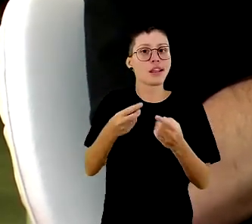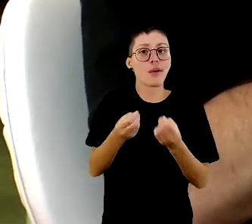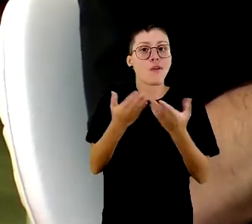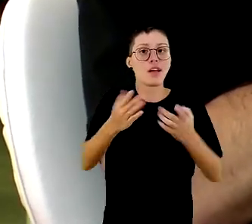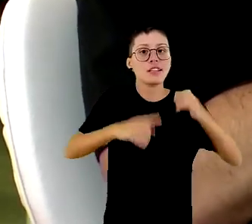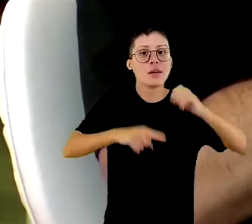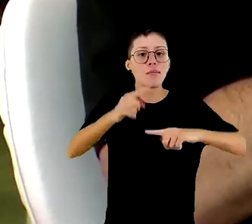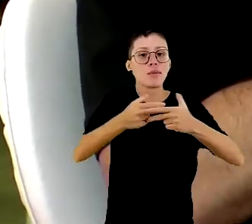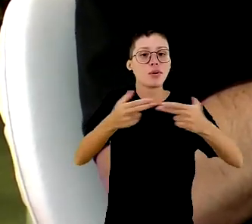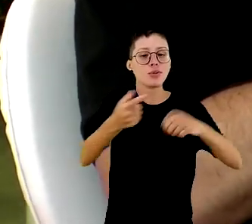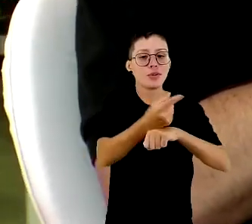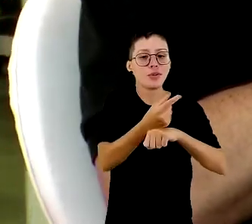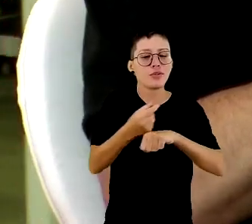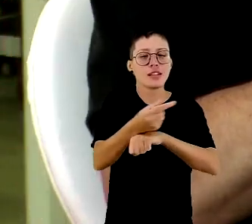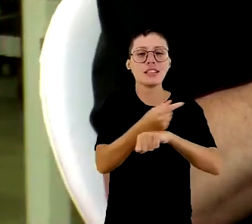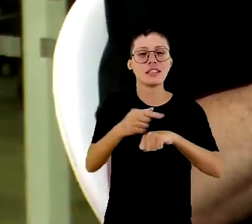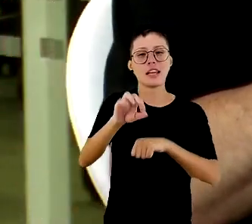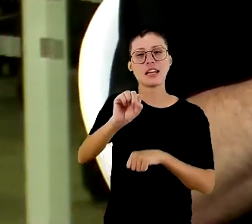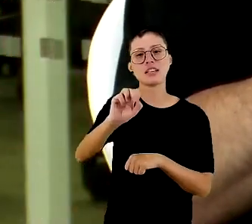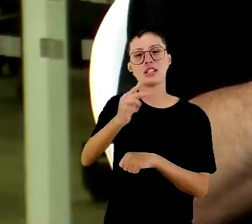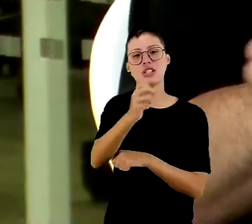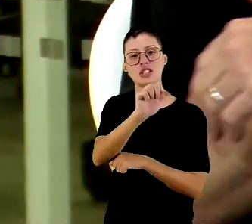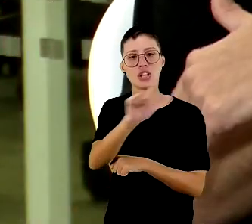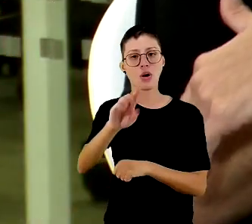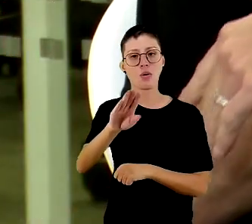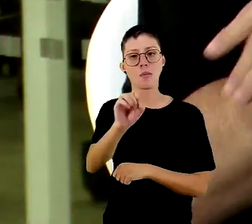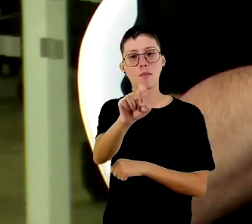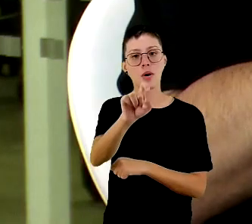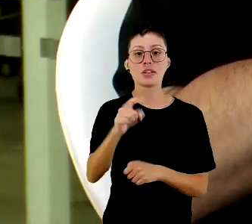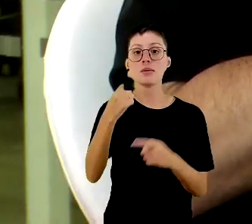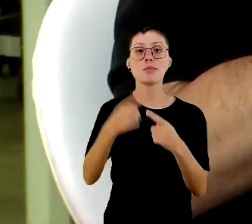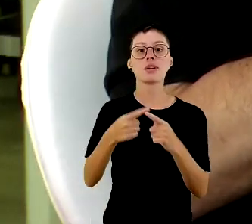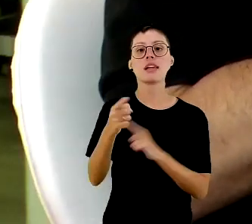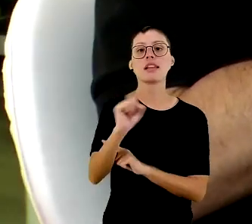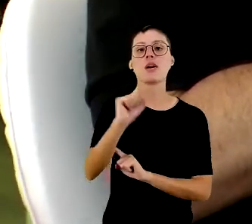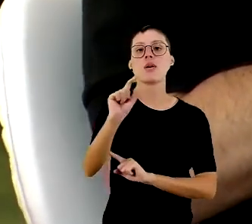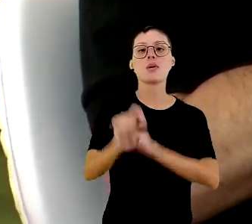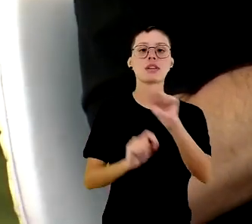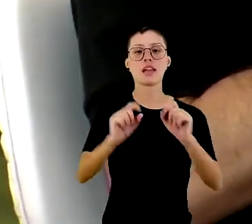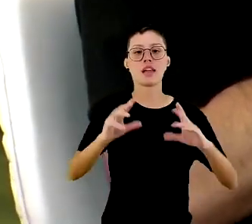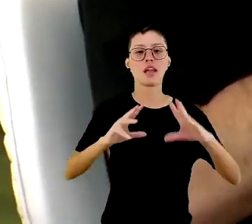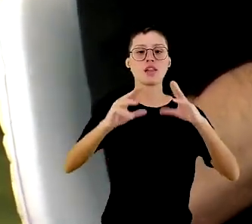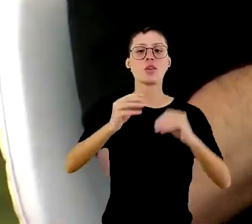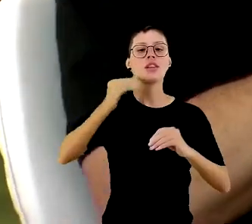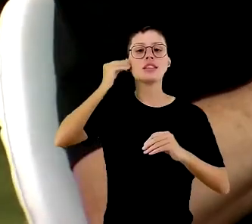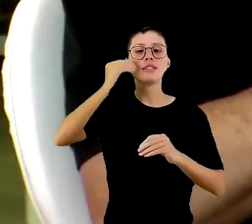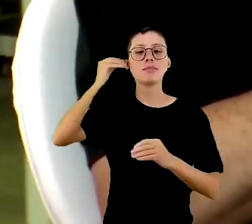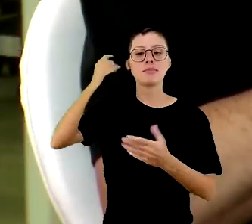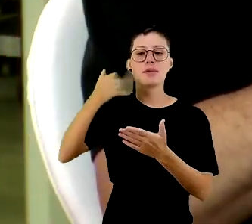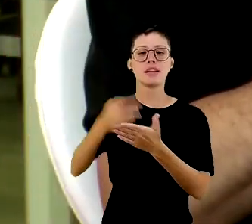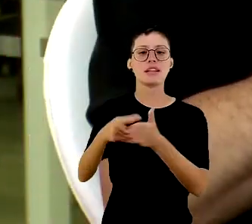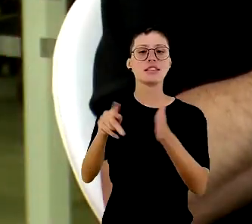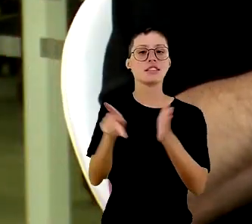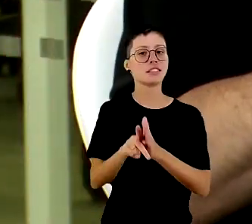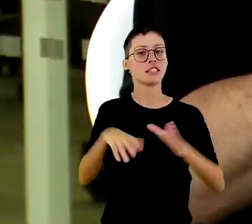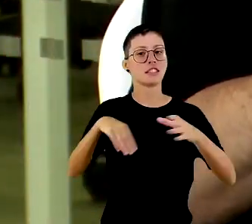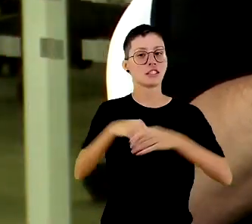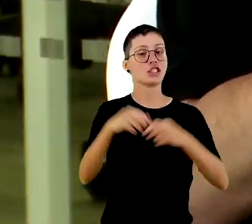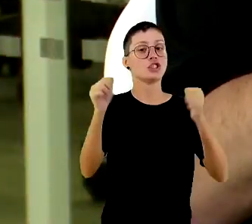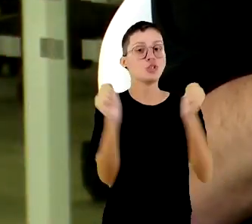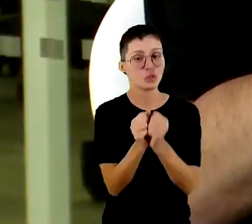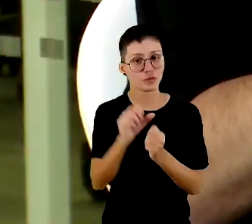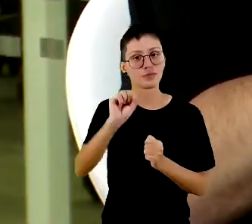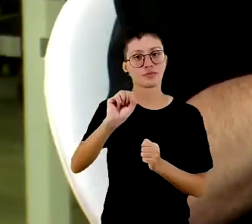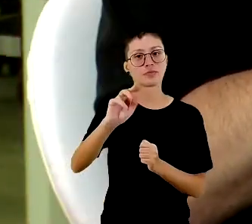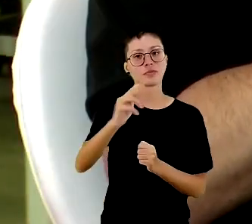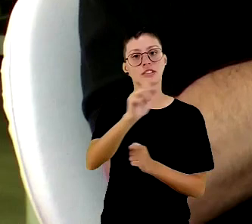no Shellbox? Por que não oferecer que toda a jornada de mobilidade do cliente esteja dentro do Shellbox, desde o pagamento